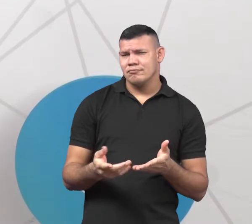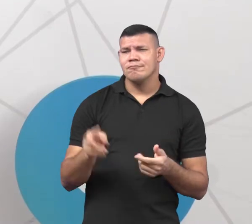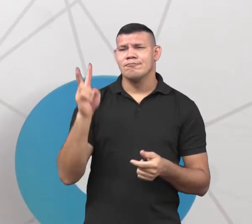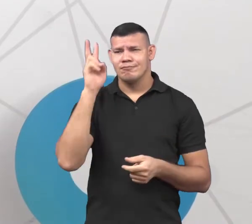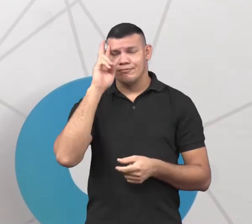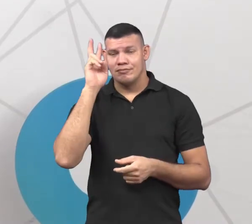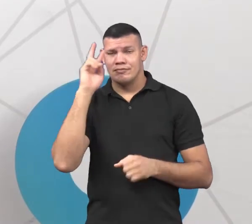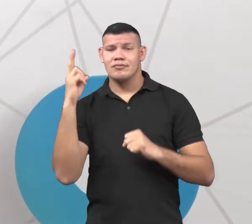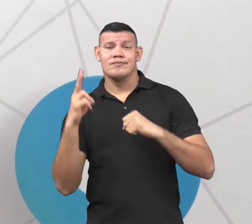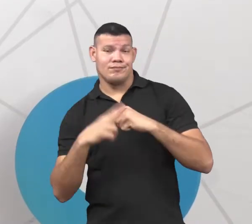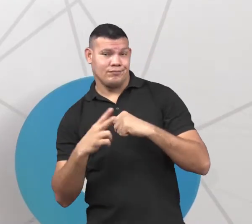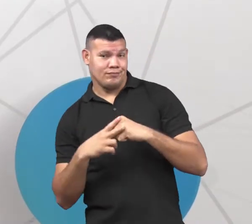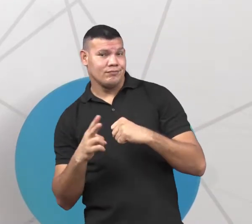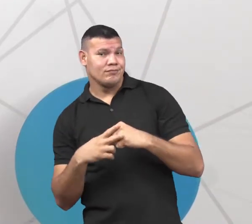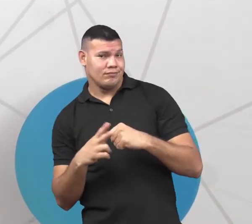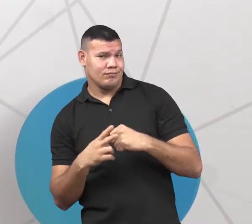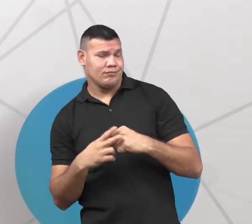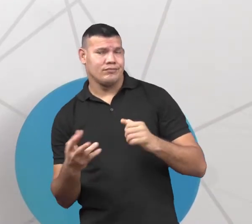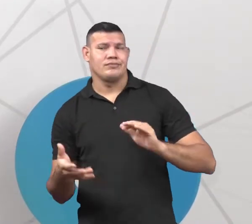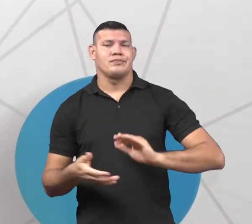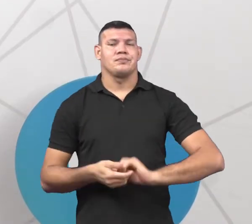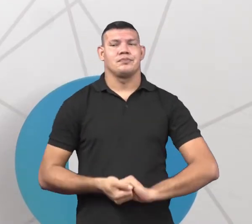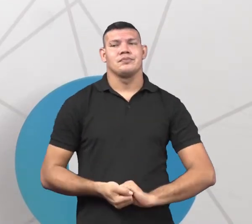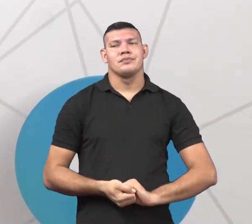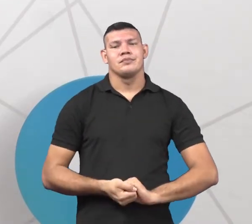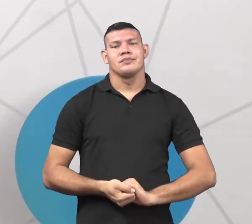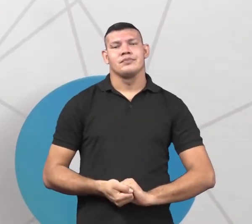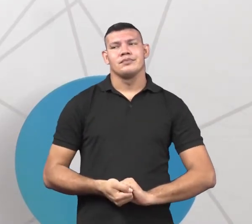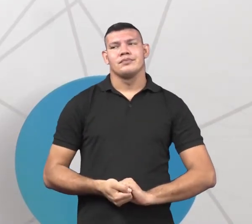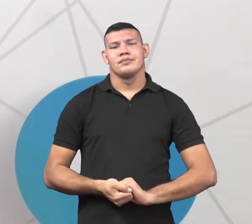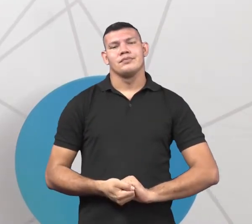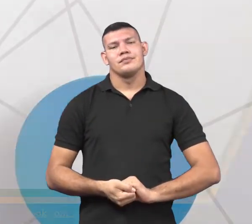os verbos. Tranquilos?